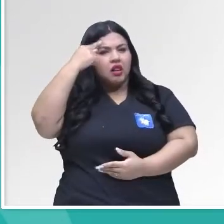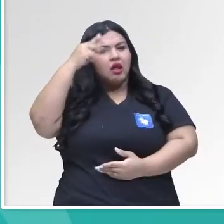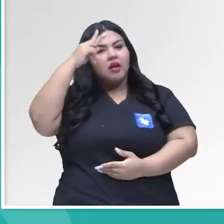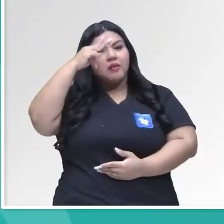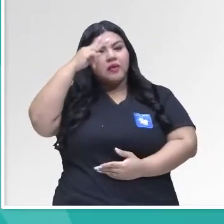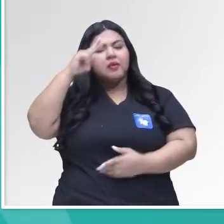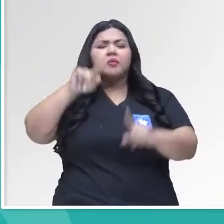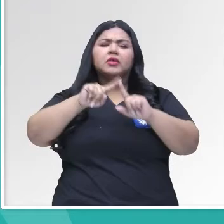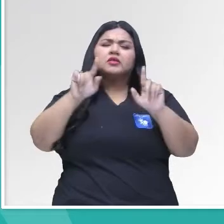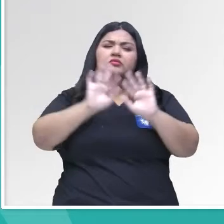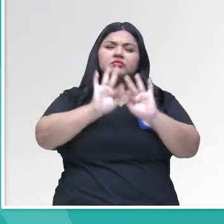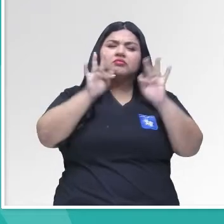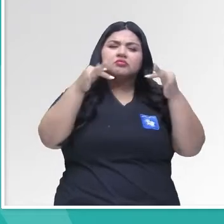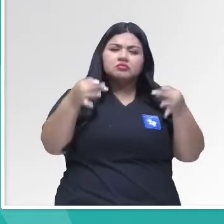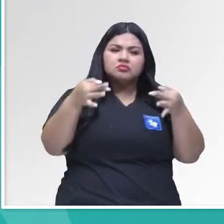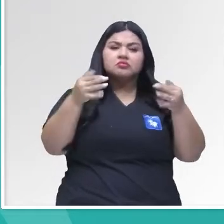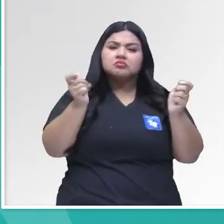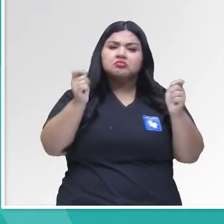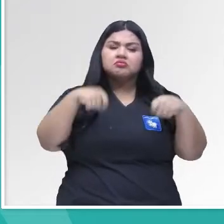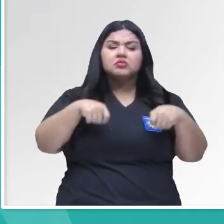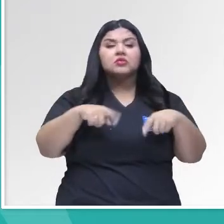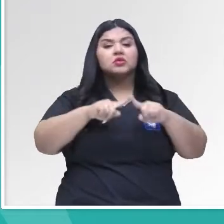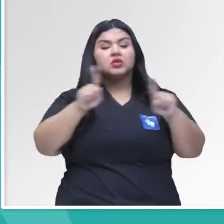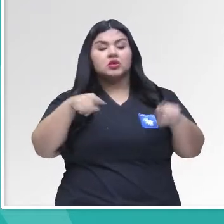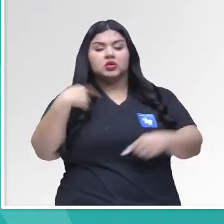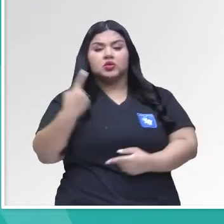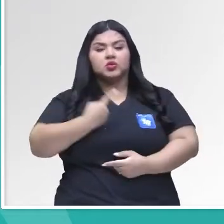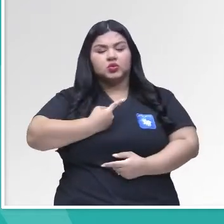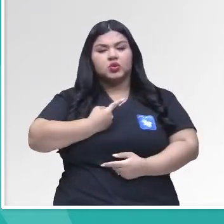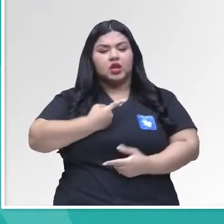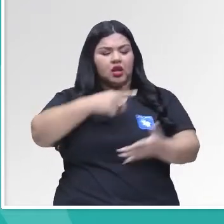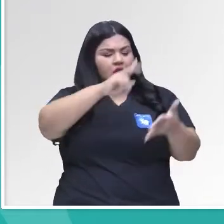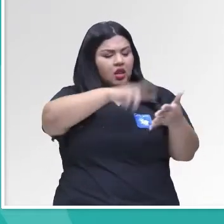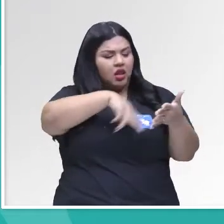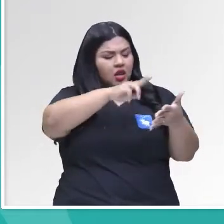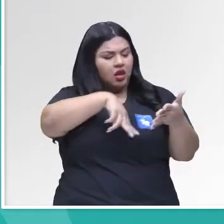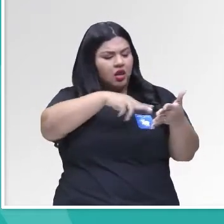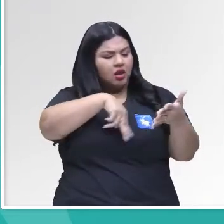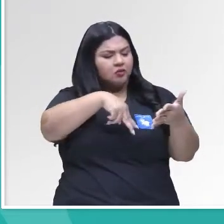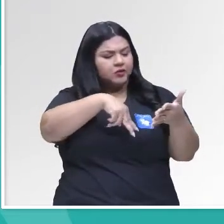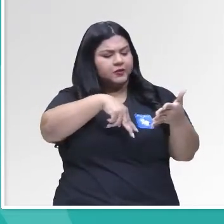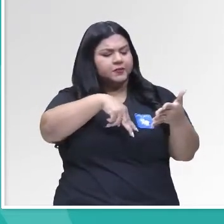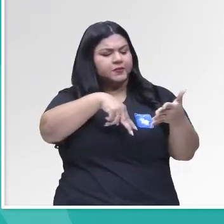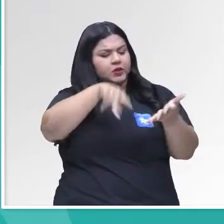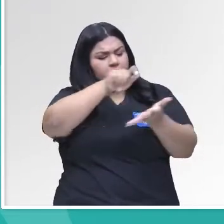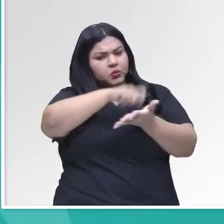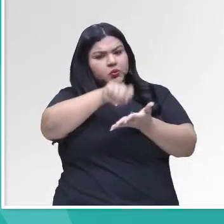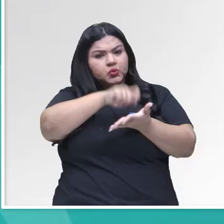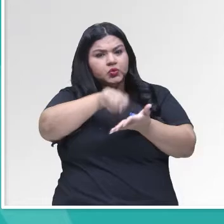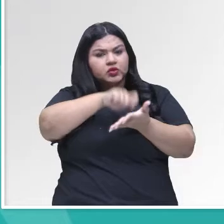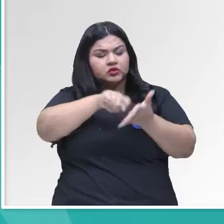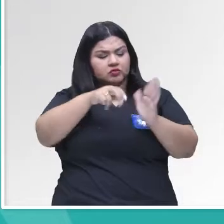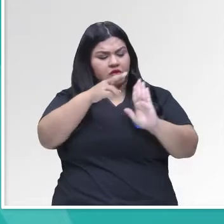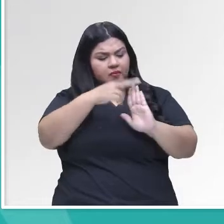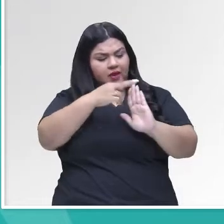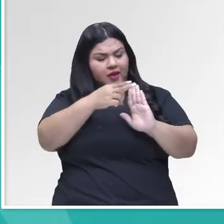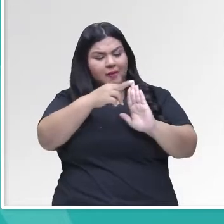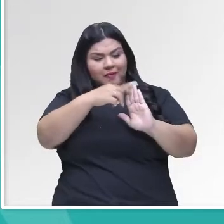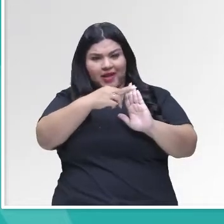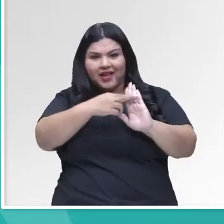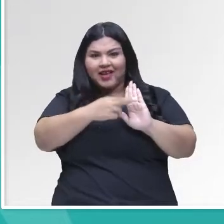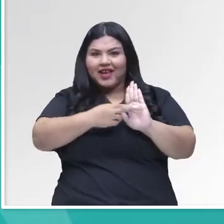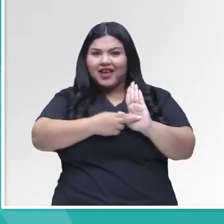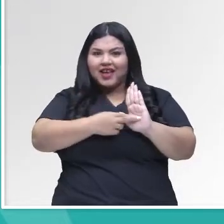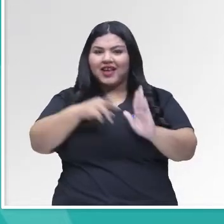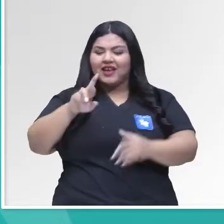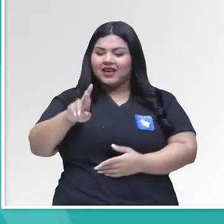mais simples que seja. E quando nós lemos uma receita, quando nós escrevemos uma receita, nós temos uma intenção,